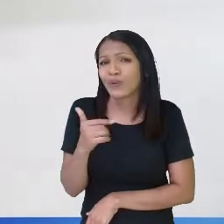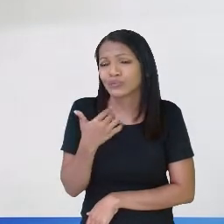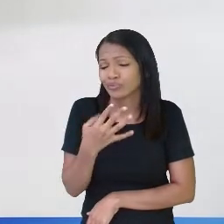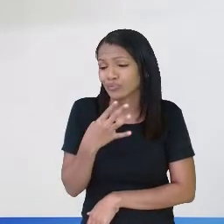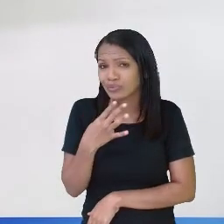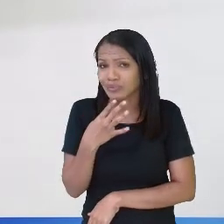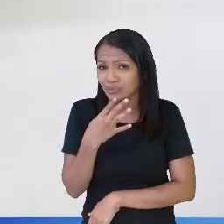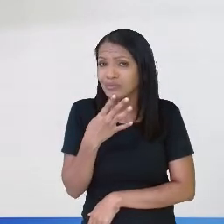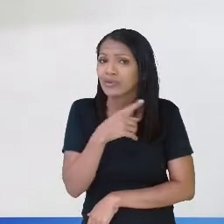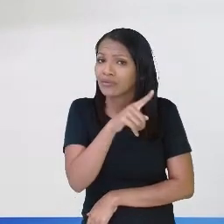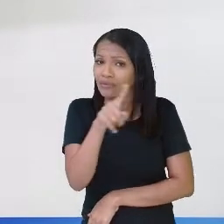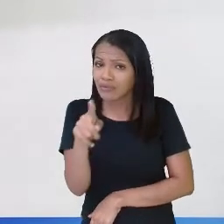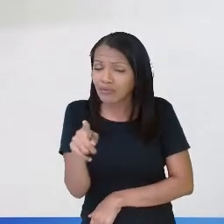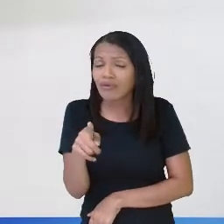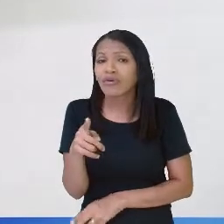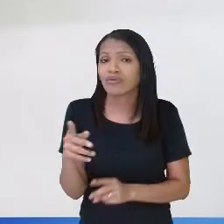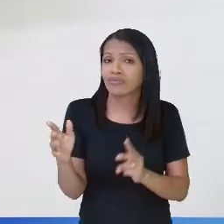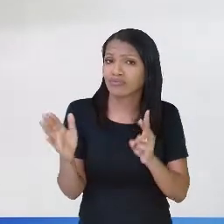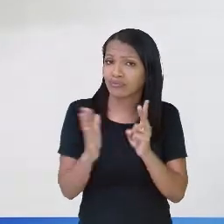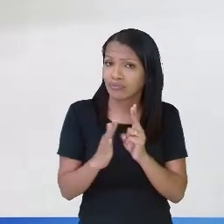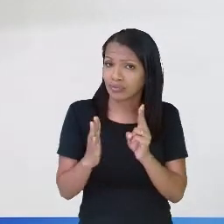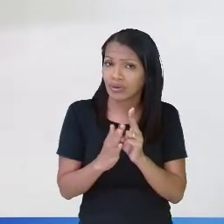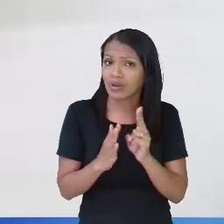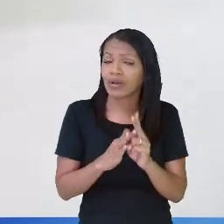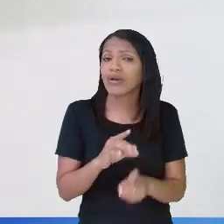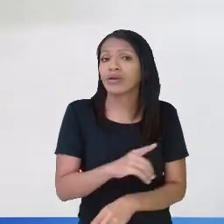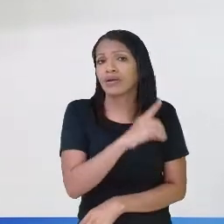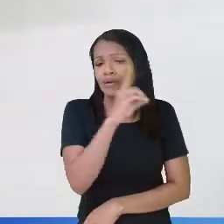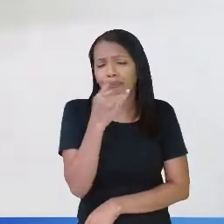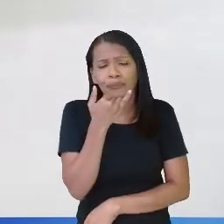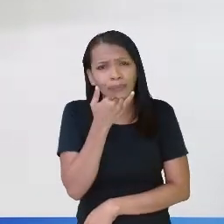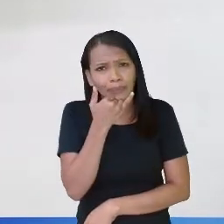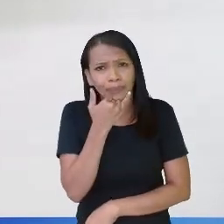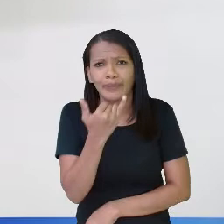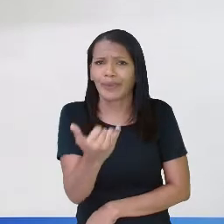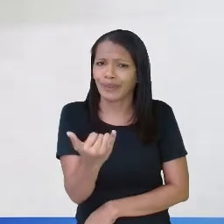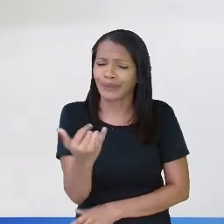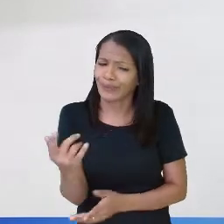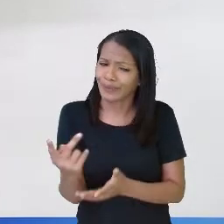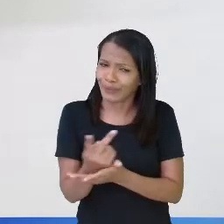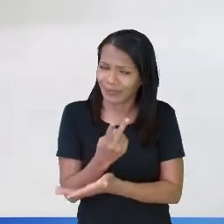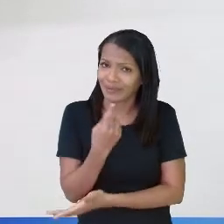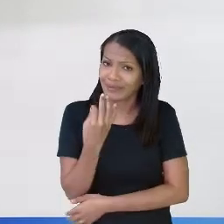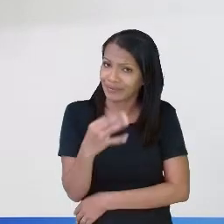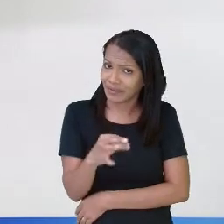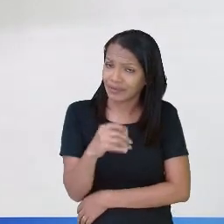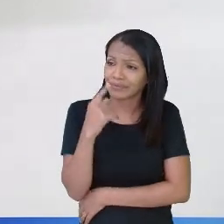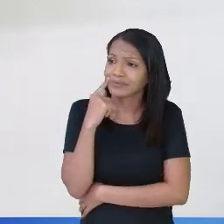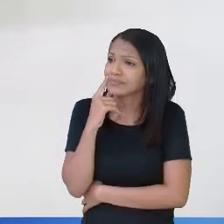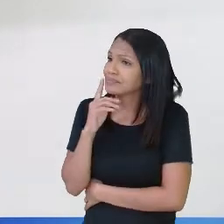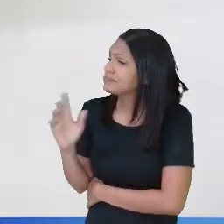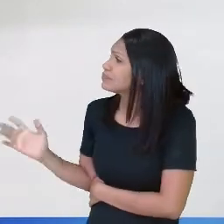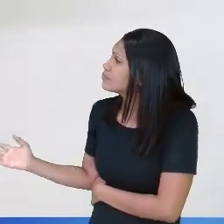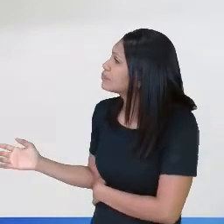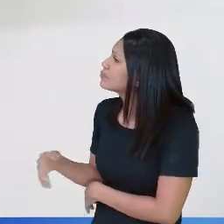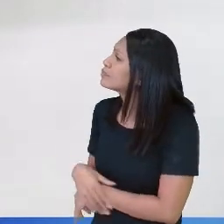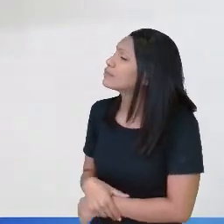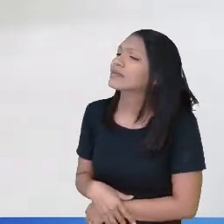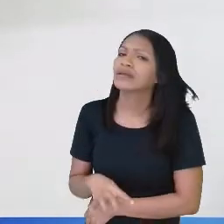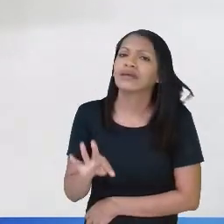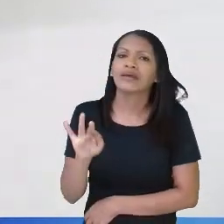algum indígena nos assistindo, parabéns pelo seu dia e perdoe aí se eu ler de maneira errada, tá certo?